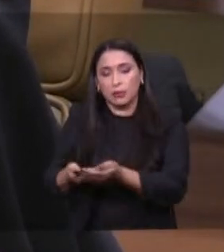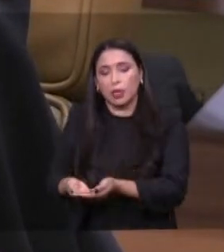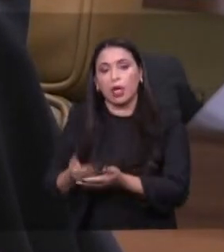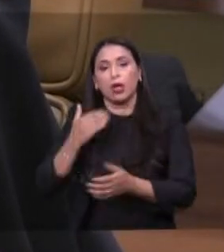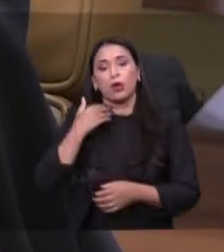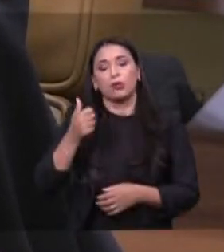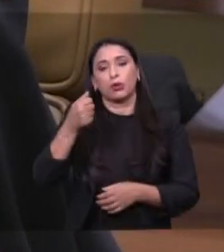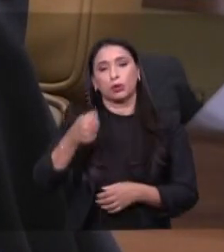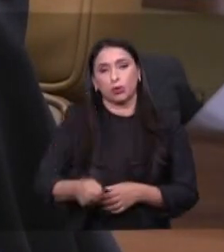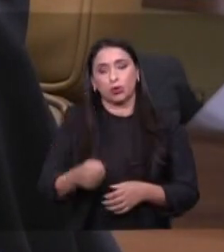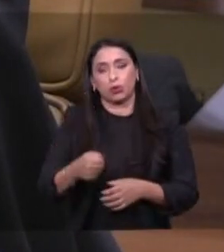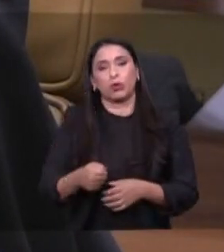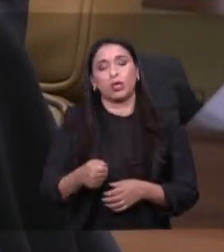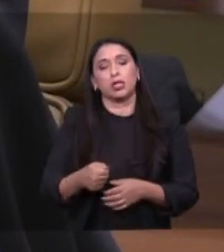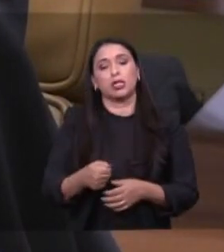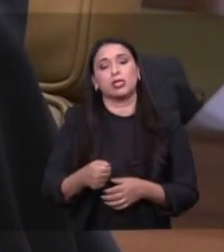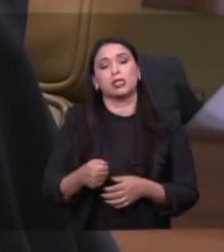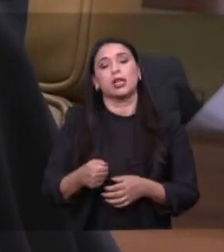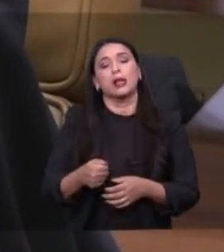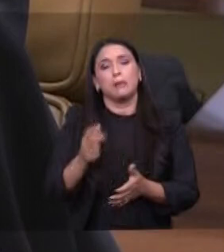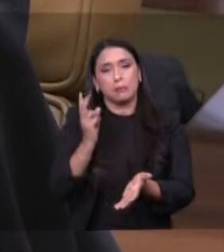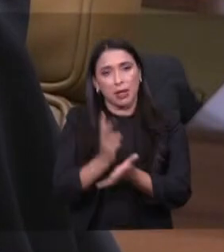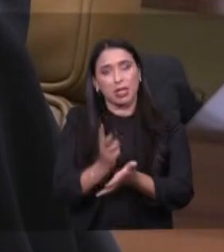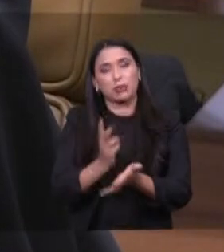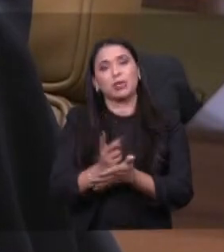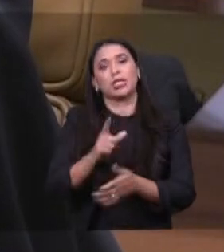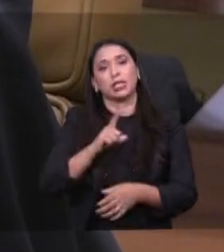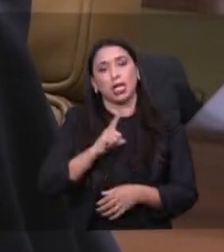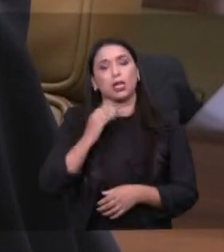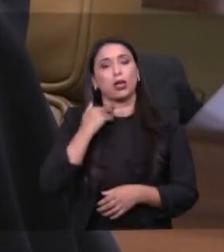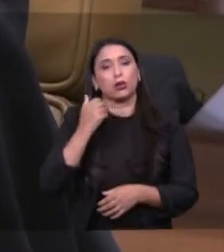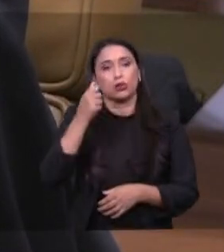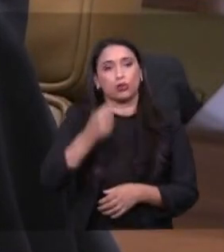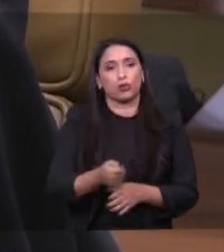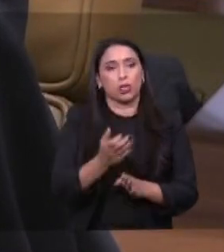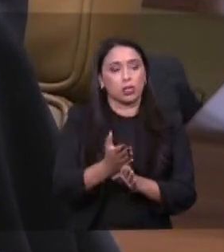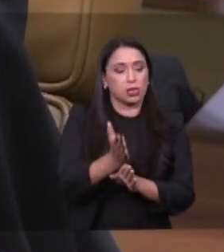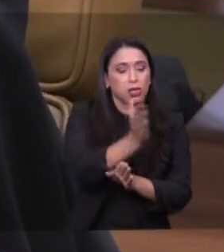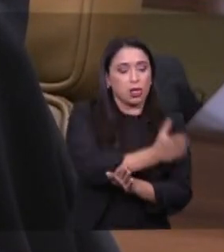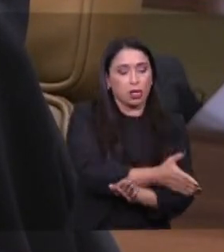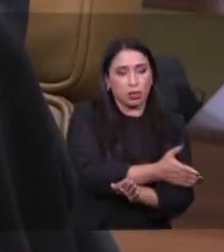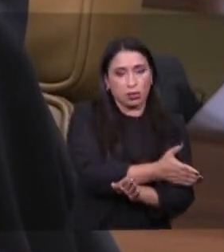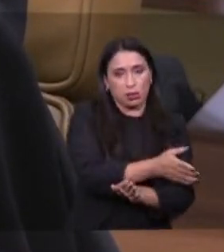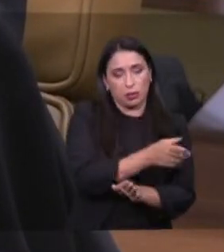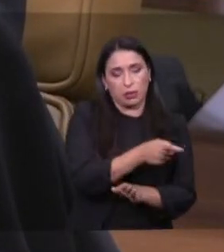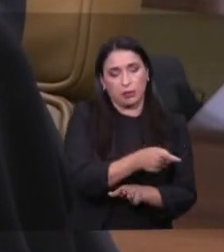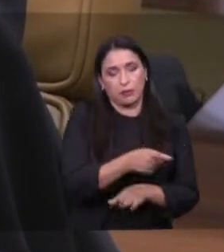de juiz das garantias já ter sido implementado na respectiva jurisdição.